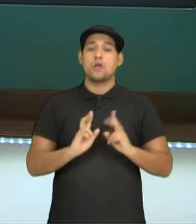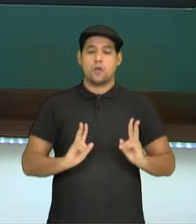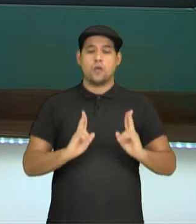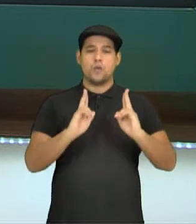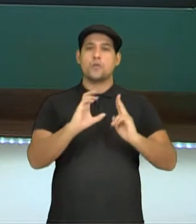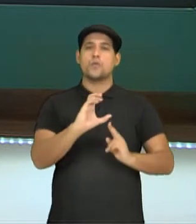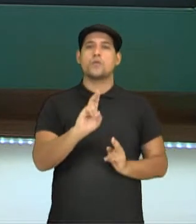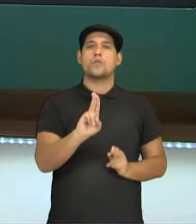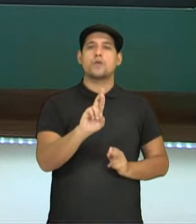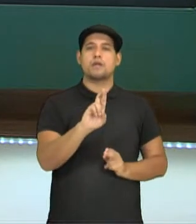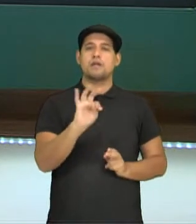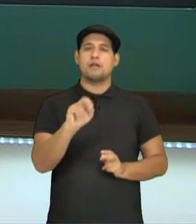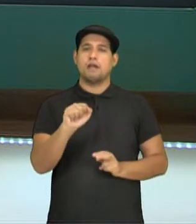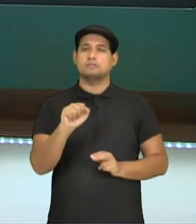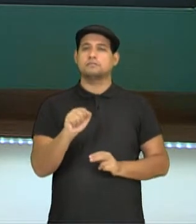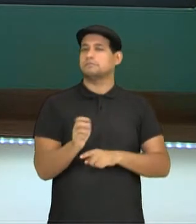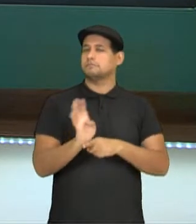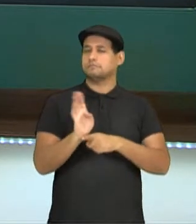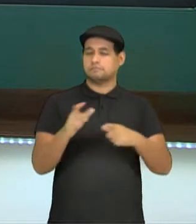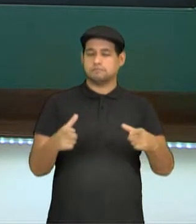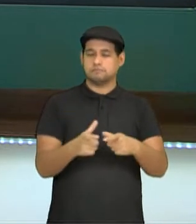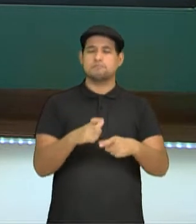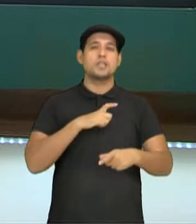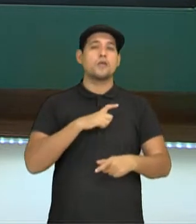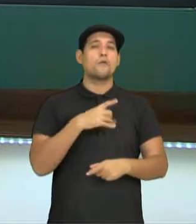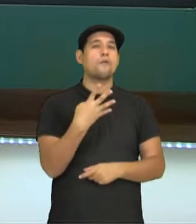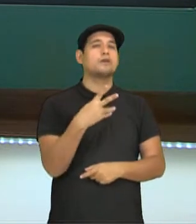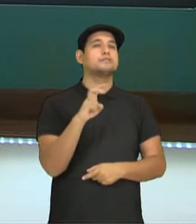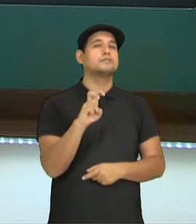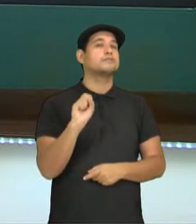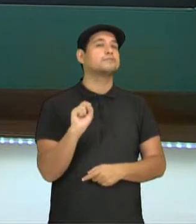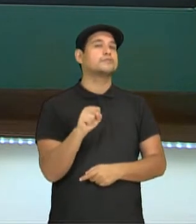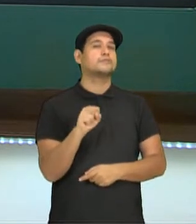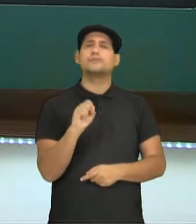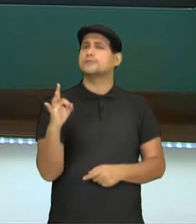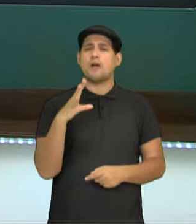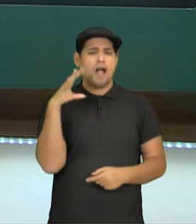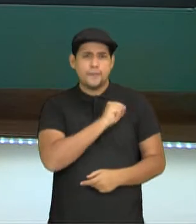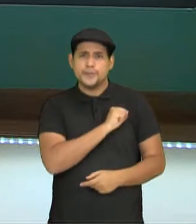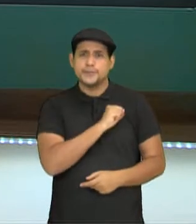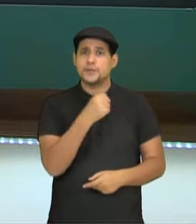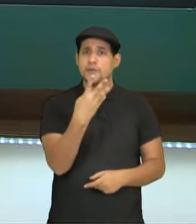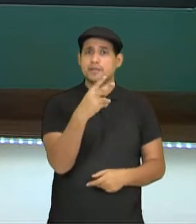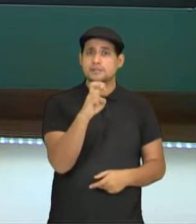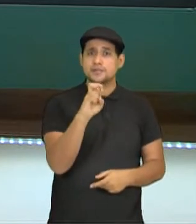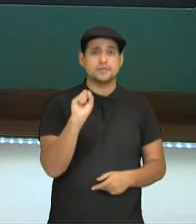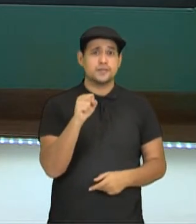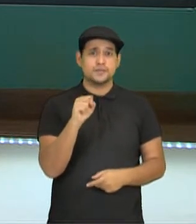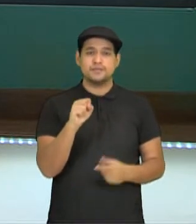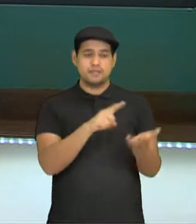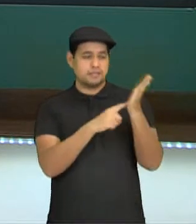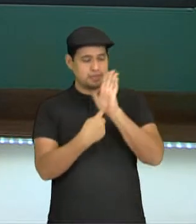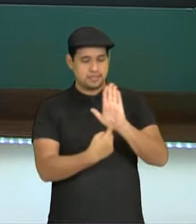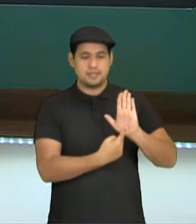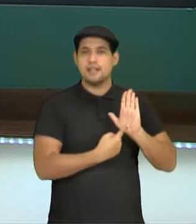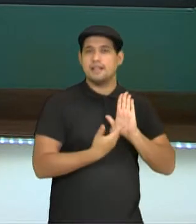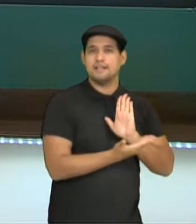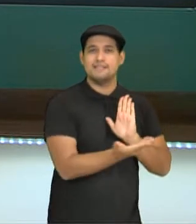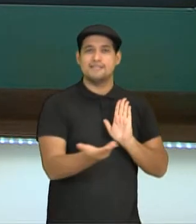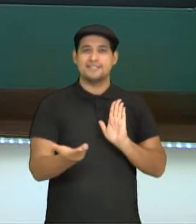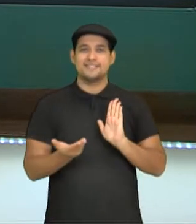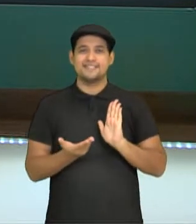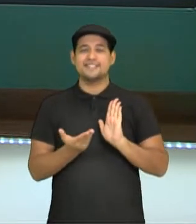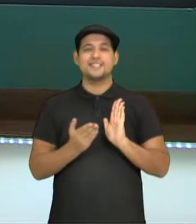curta-metragem que contava com 45 segundos de duração. Então, eu trouxe aqui para vocês,